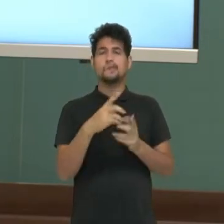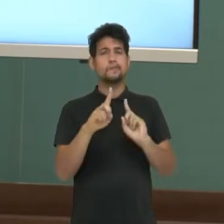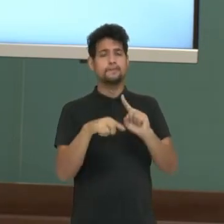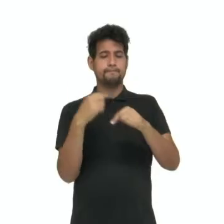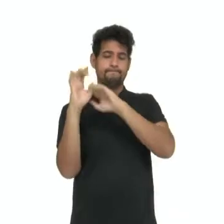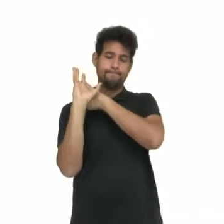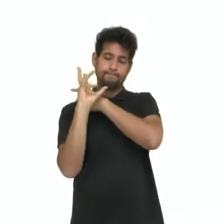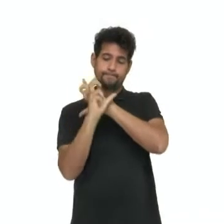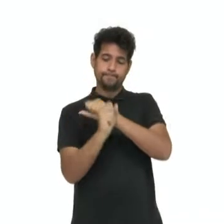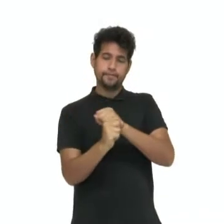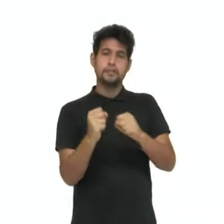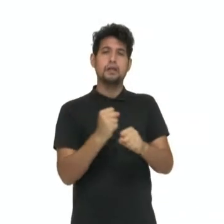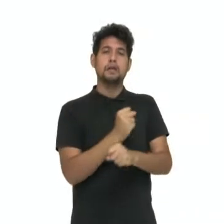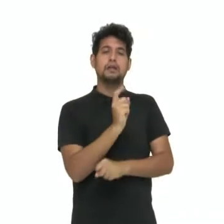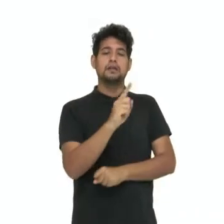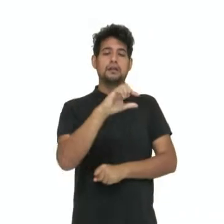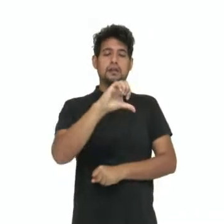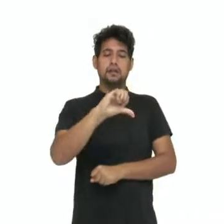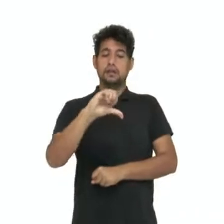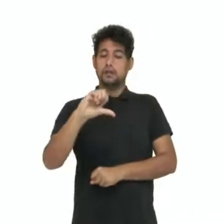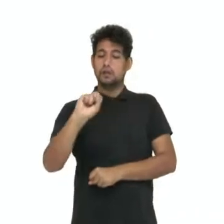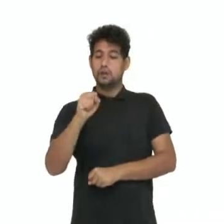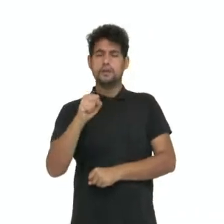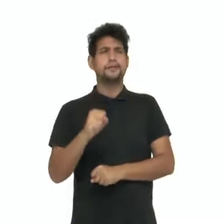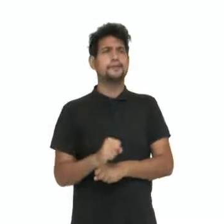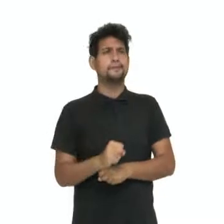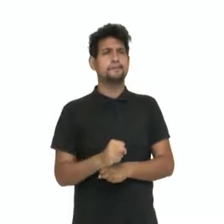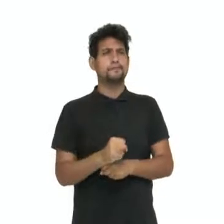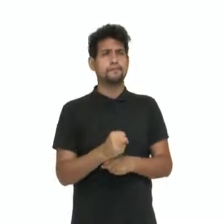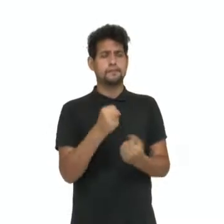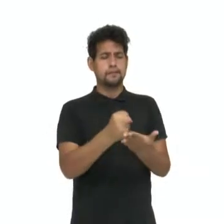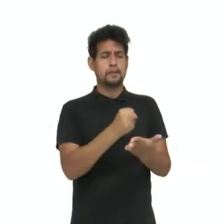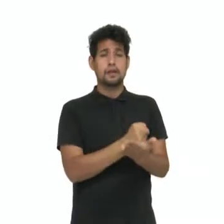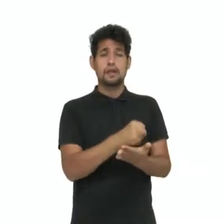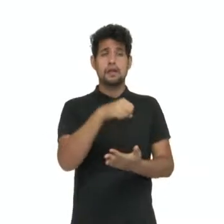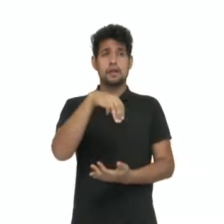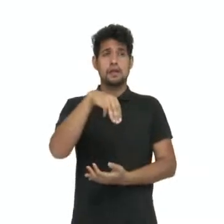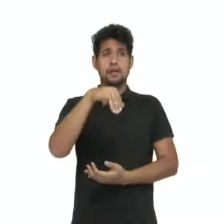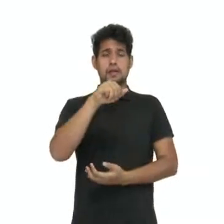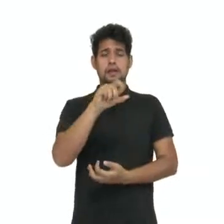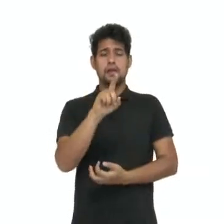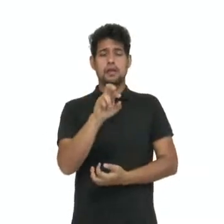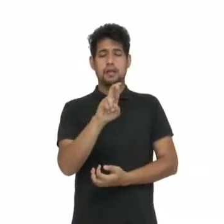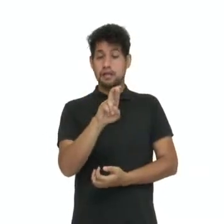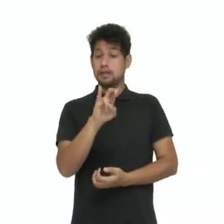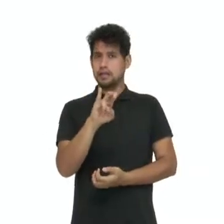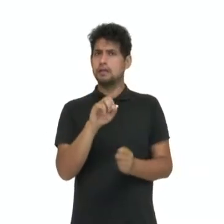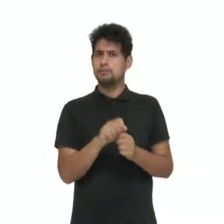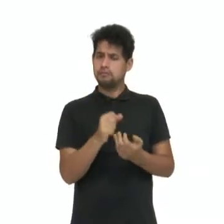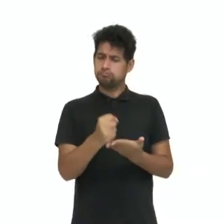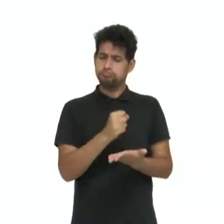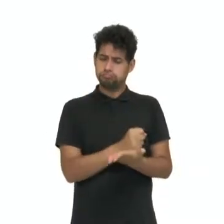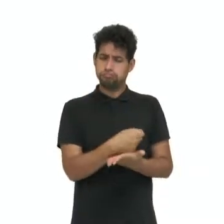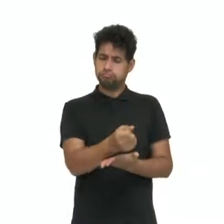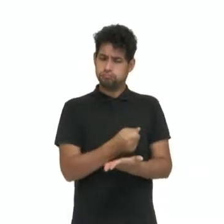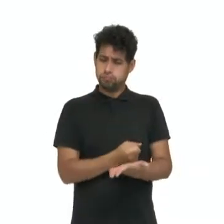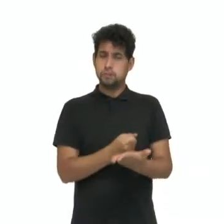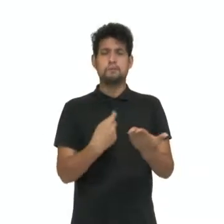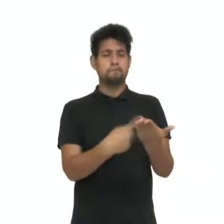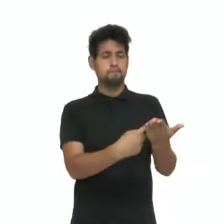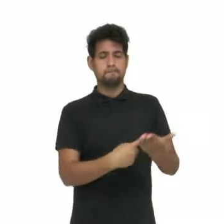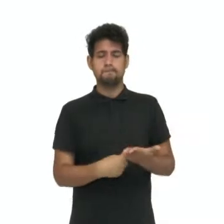né, em 1998, o Protocolo de Madrid, então, né, que foi assinado ali, então, nessa época, e com